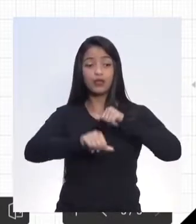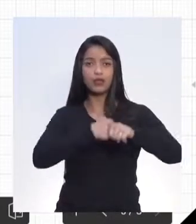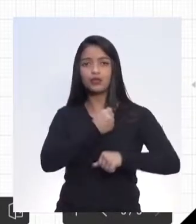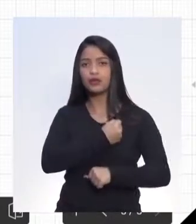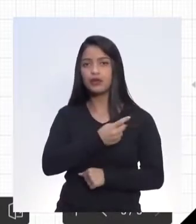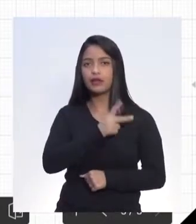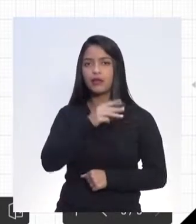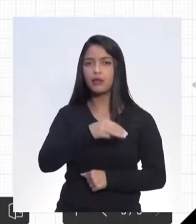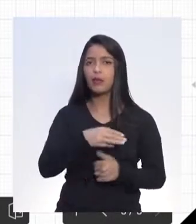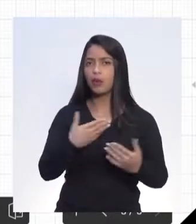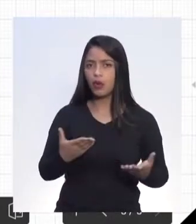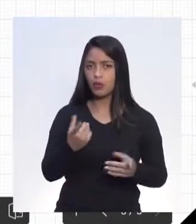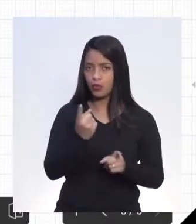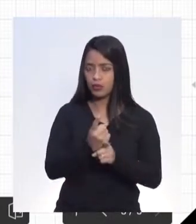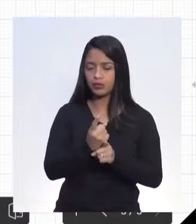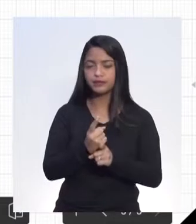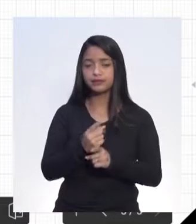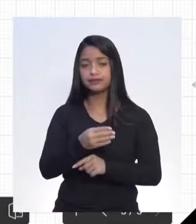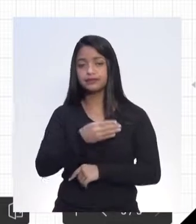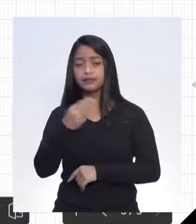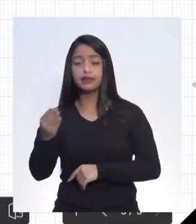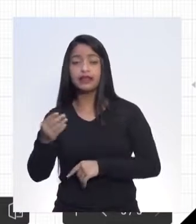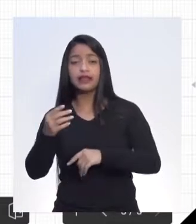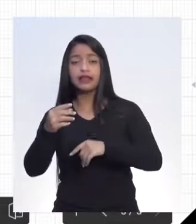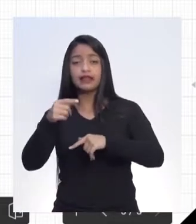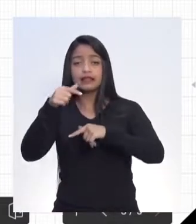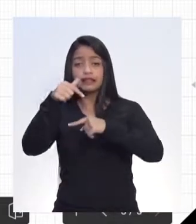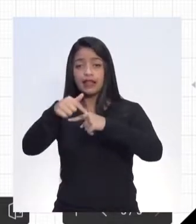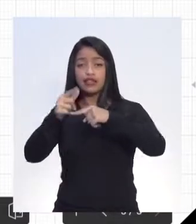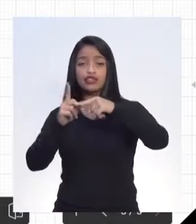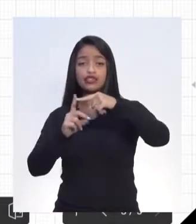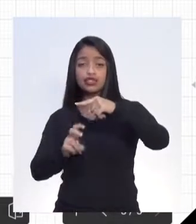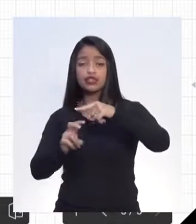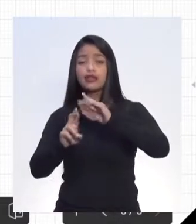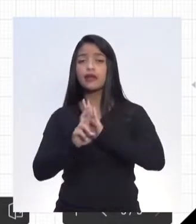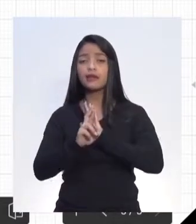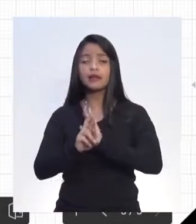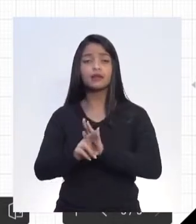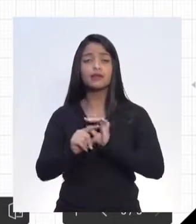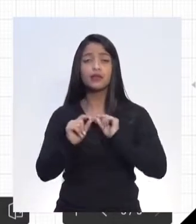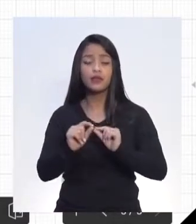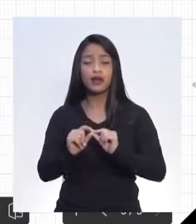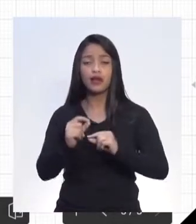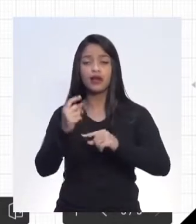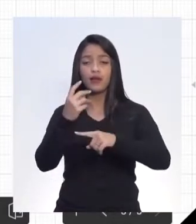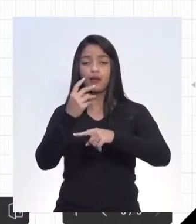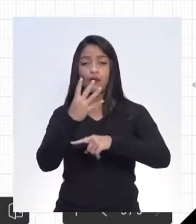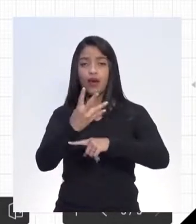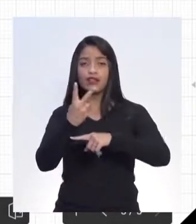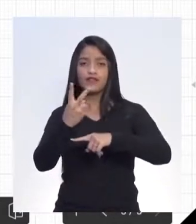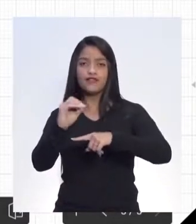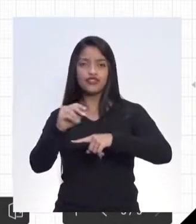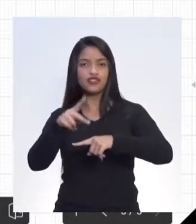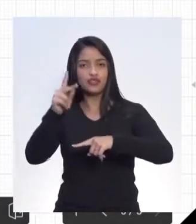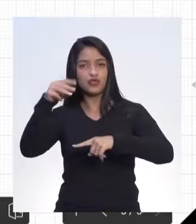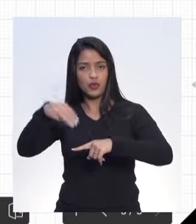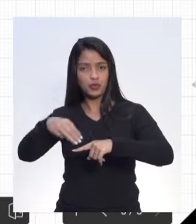esses 7/15 correspondem a quanto? A 420 quilômetros, como o problema afirma. Se eu